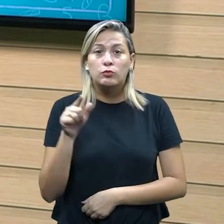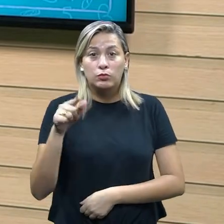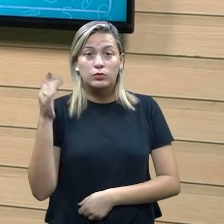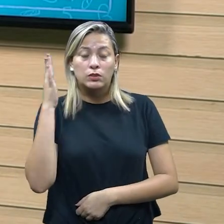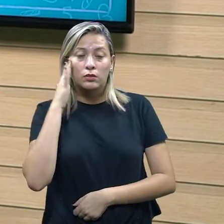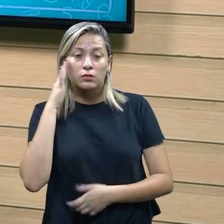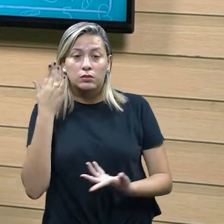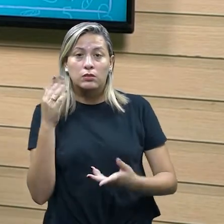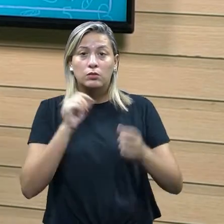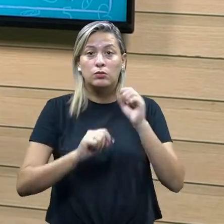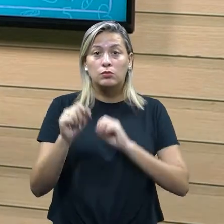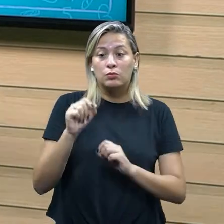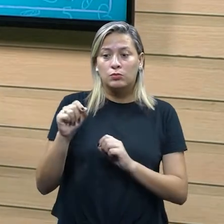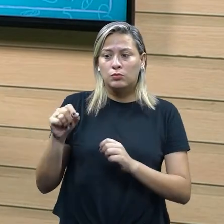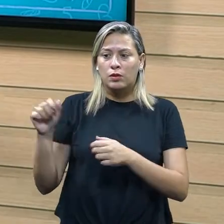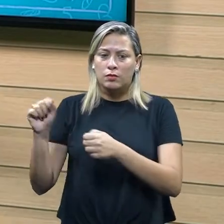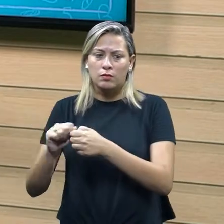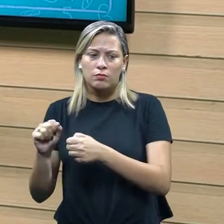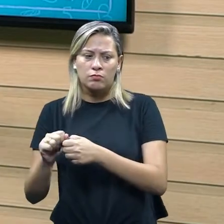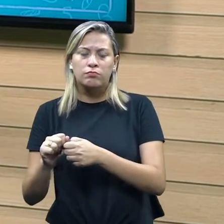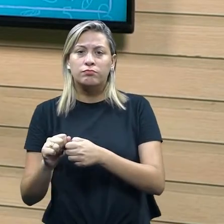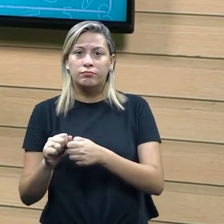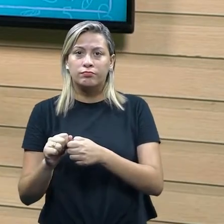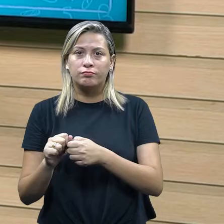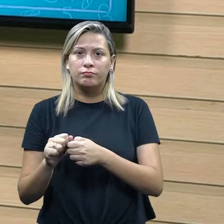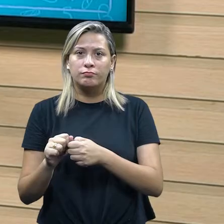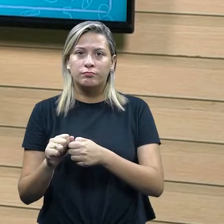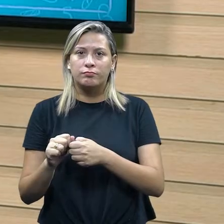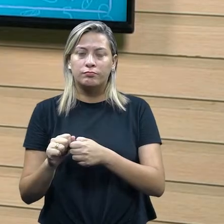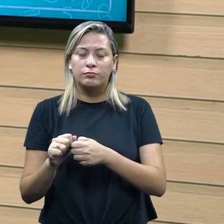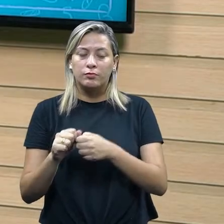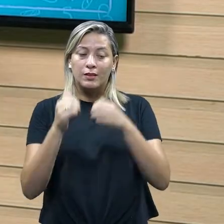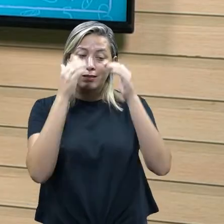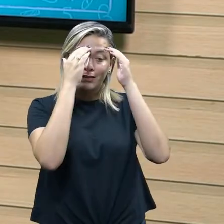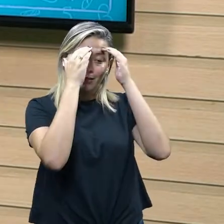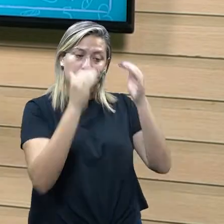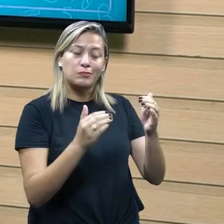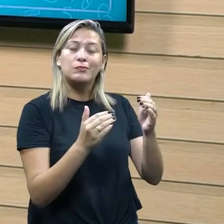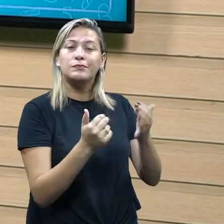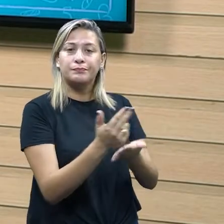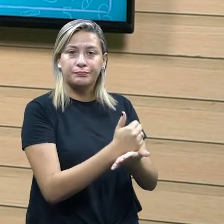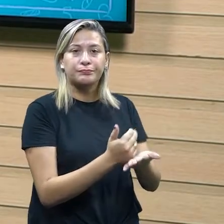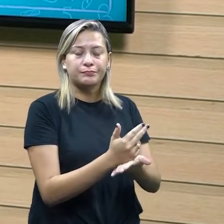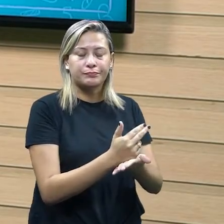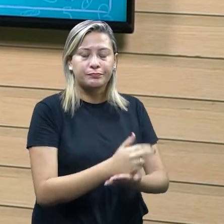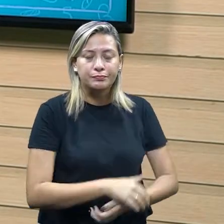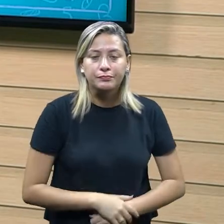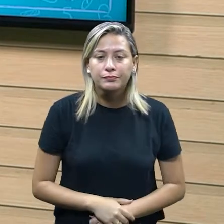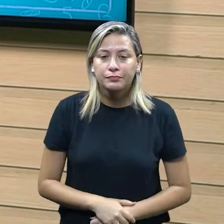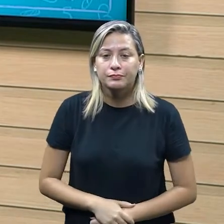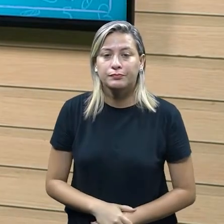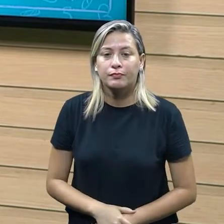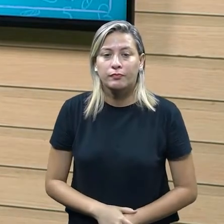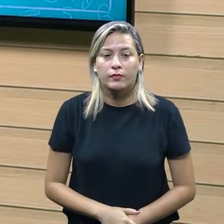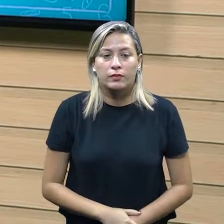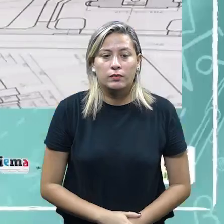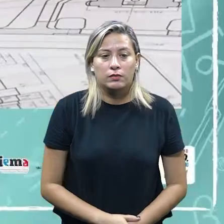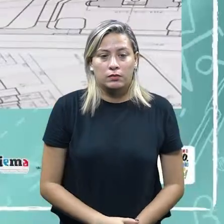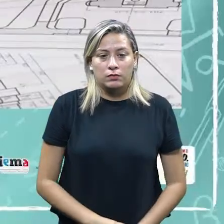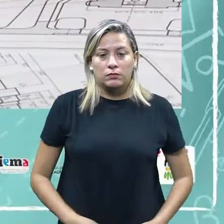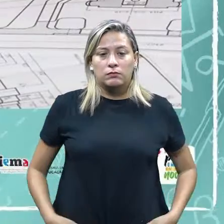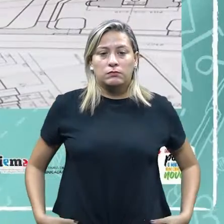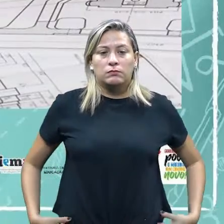consegue reproduzir de maneira fiel essa peça ou essa máquina que vai ser fabricada a partir desse desenho,